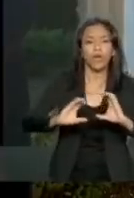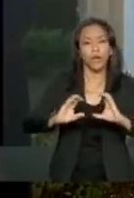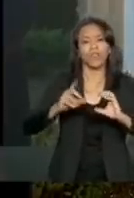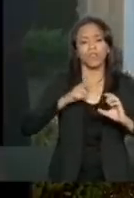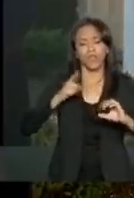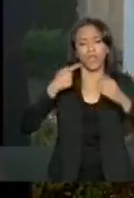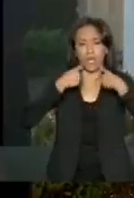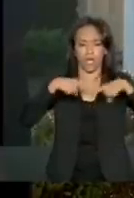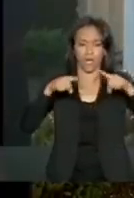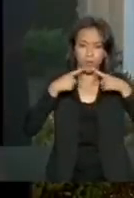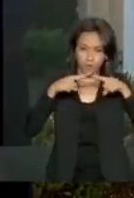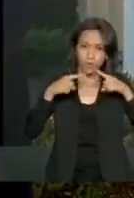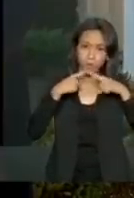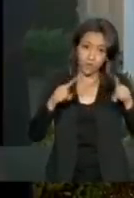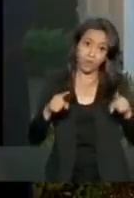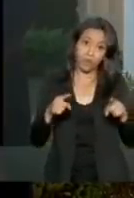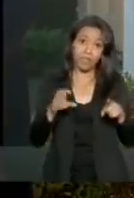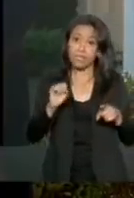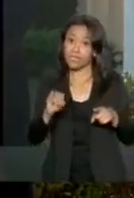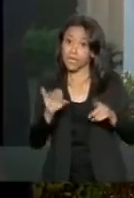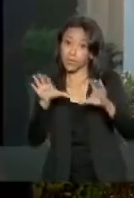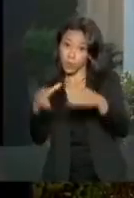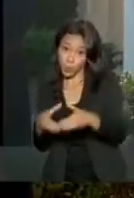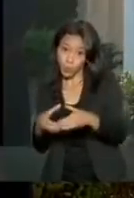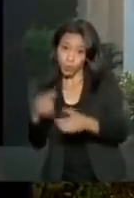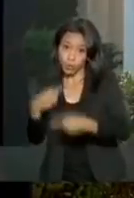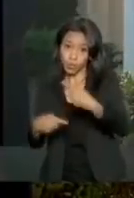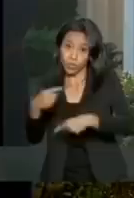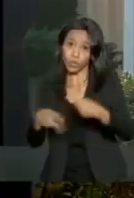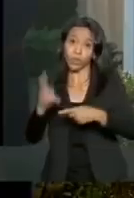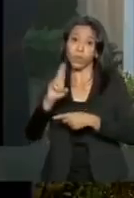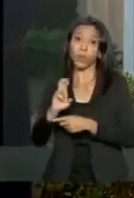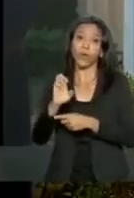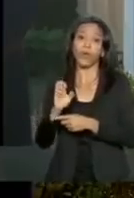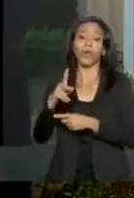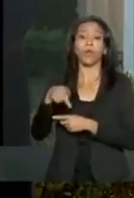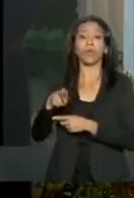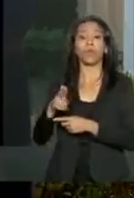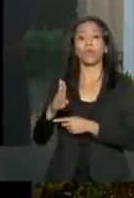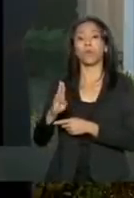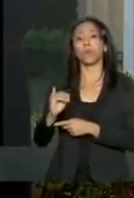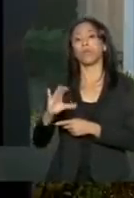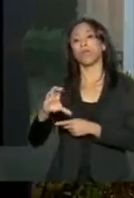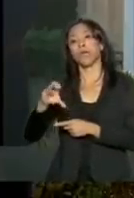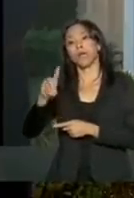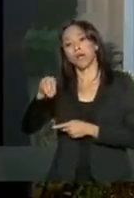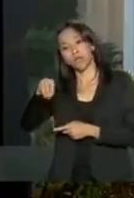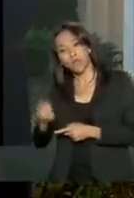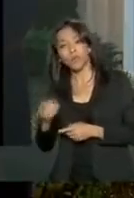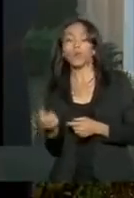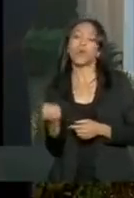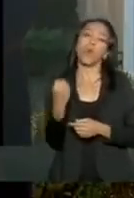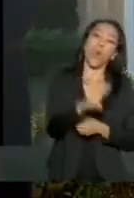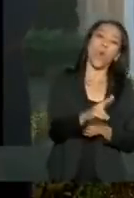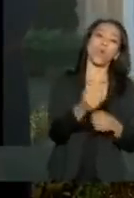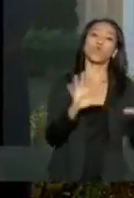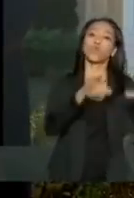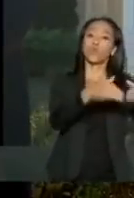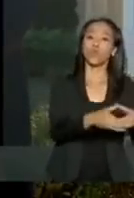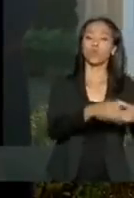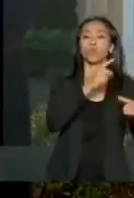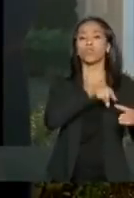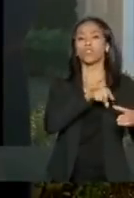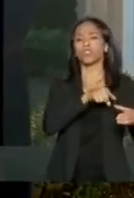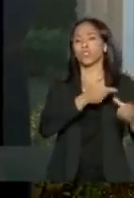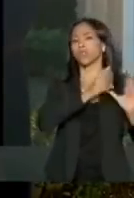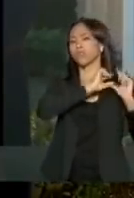parecem, se são republicanos, são conservadores. Existe uma grande discriminação, eu observo isso sem dúvida alguma